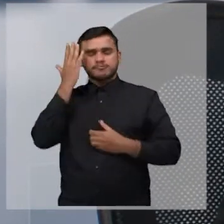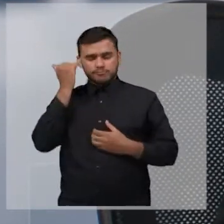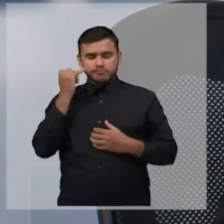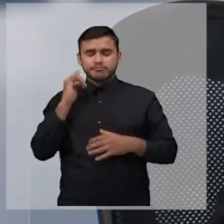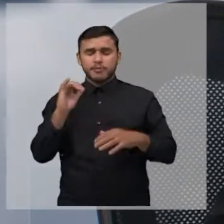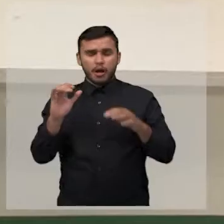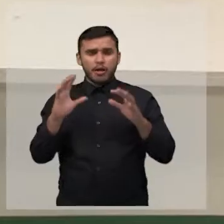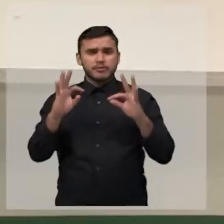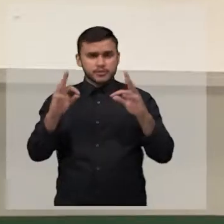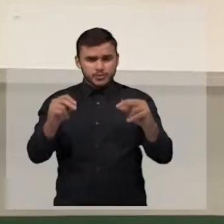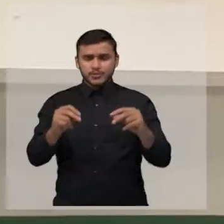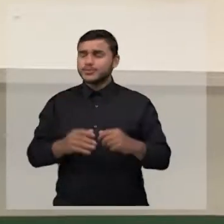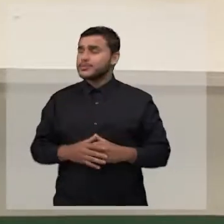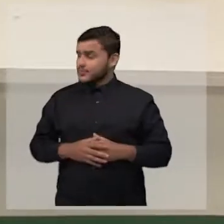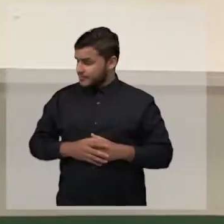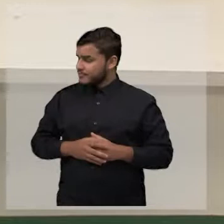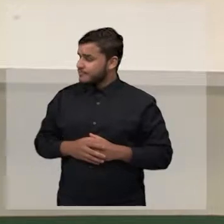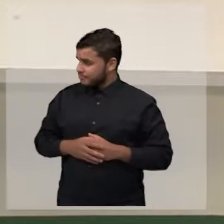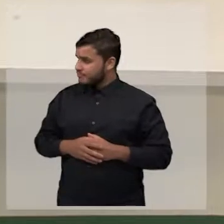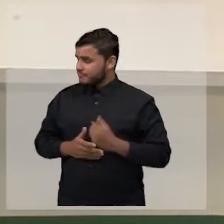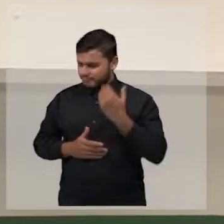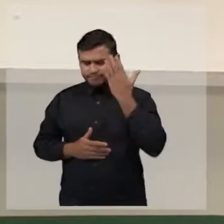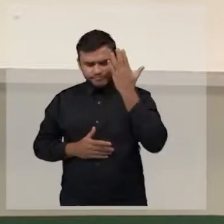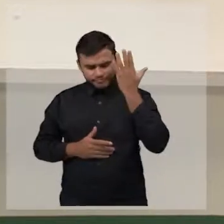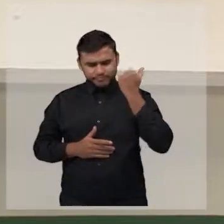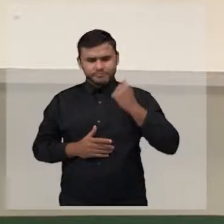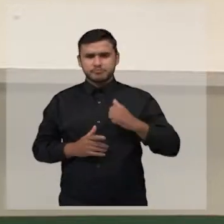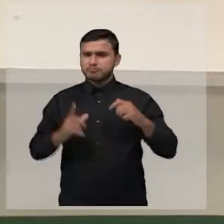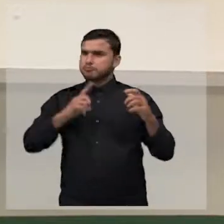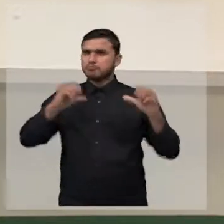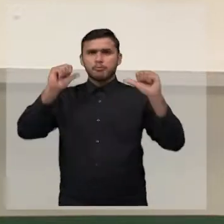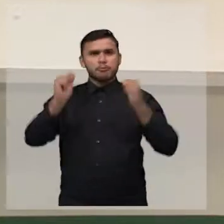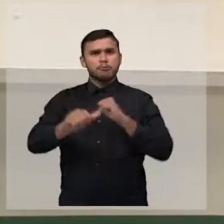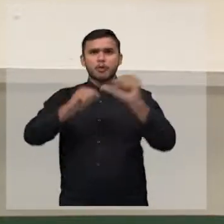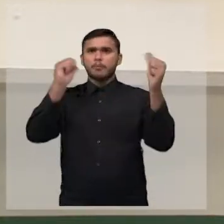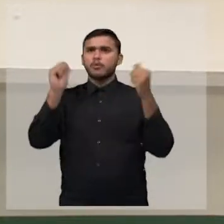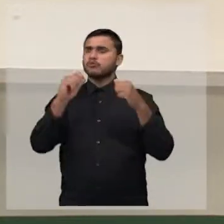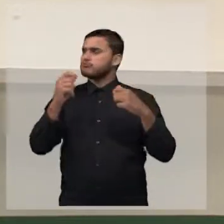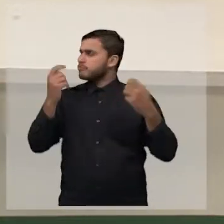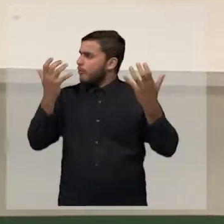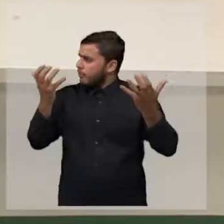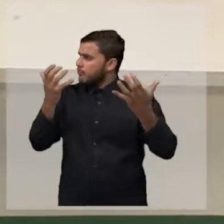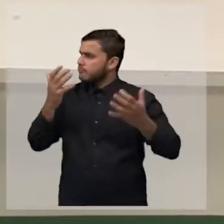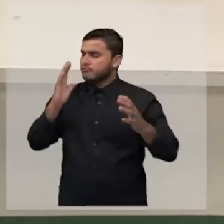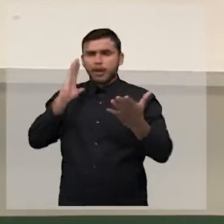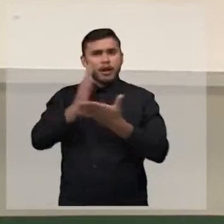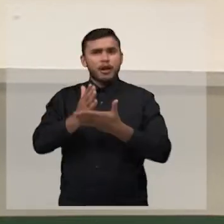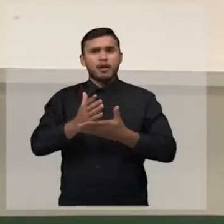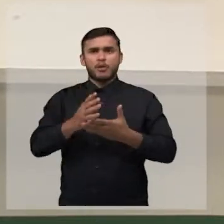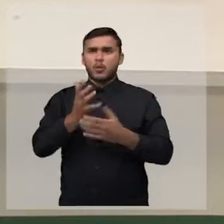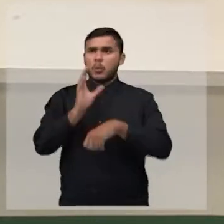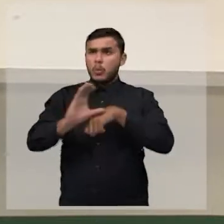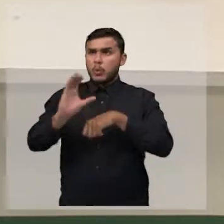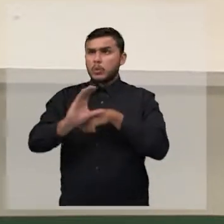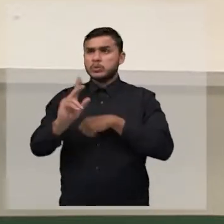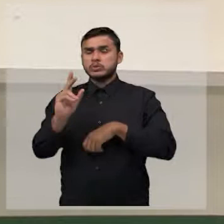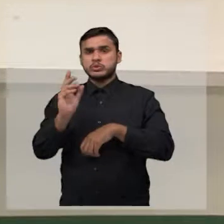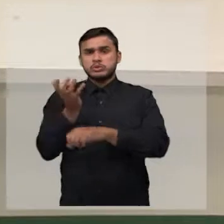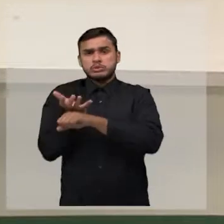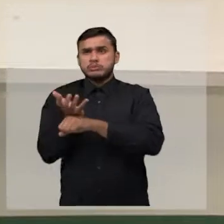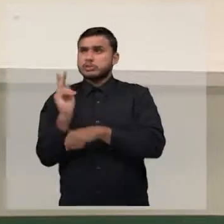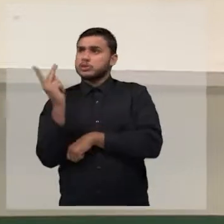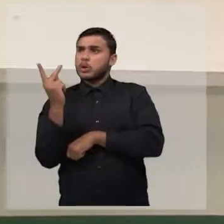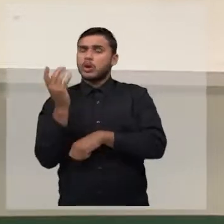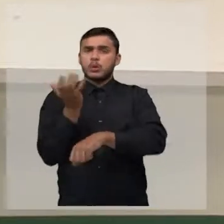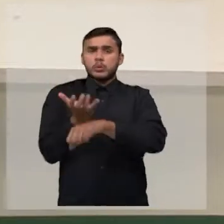onda e está... Não, ele pegou a onda. Na realidade, ele pegou a onda. Radicalizando, né? Para acabar cursos de história, sociologia e filosofia.